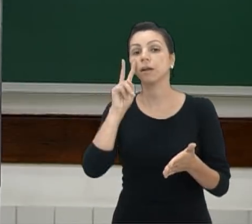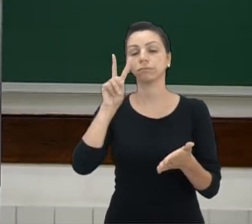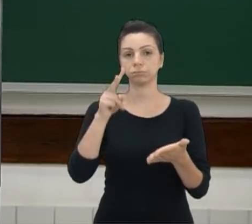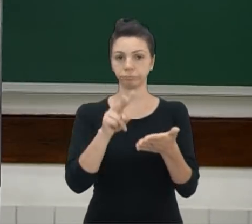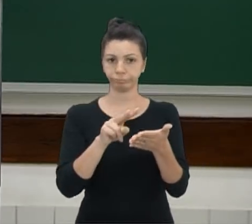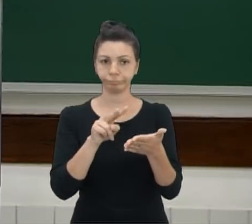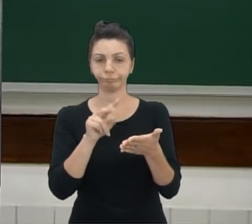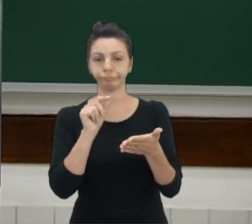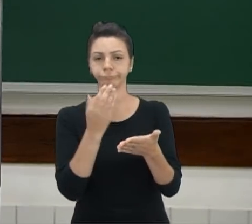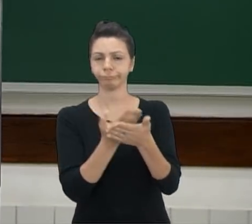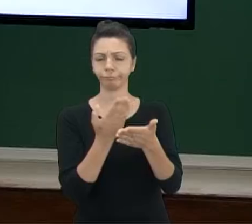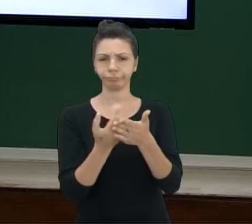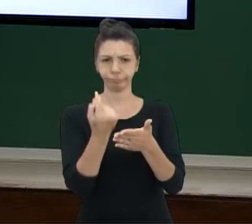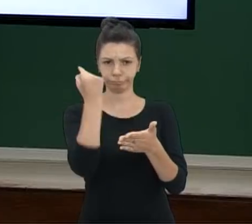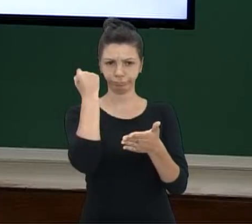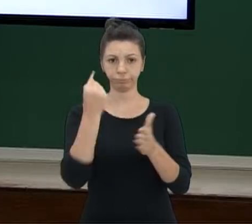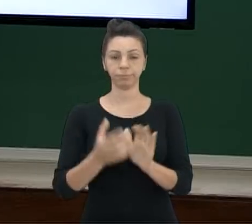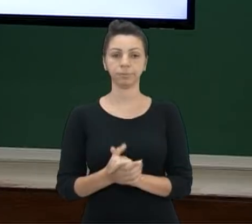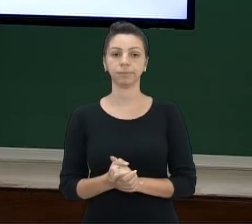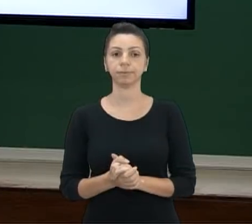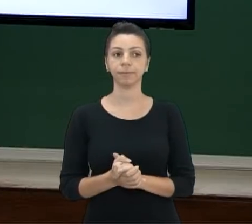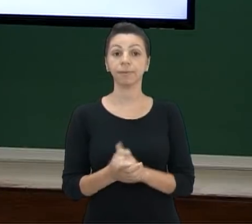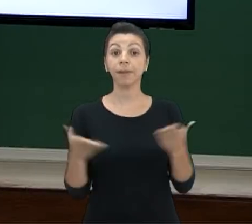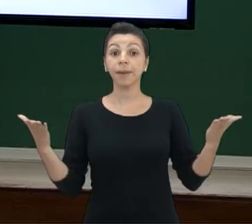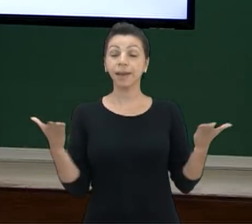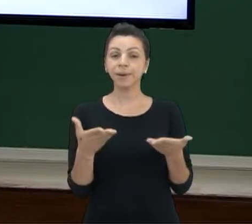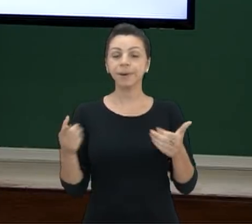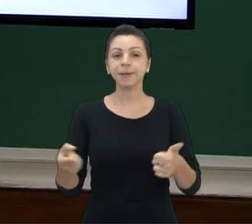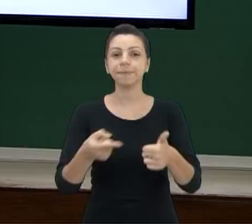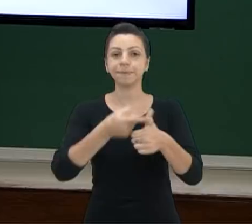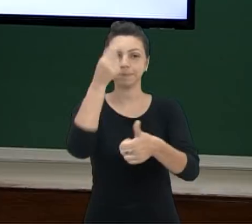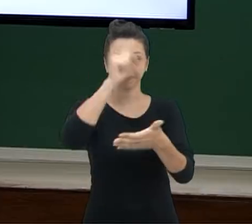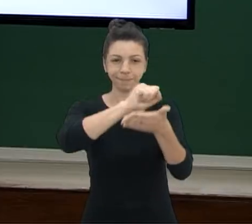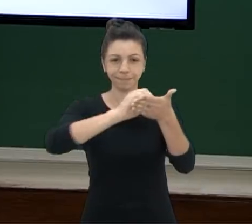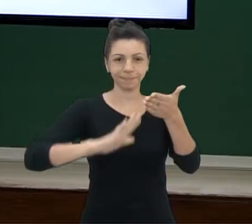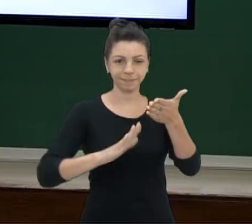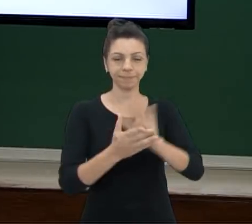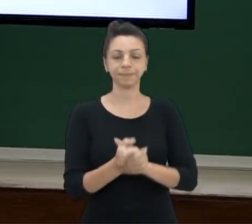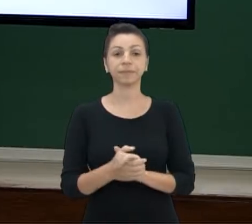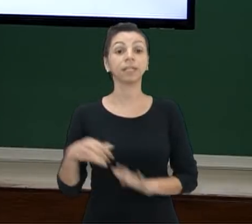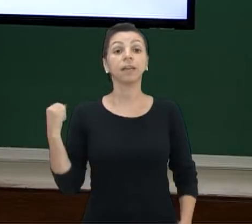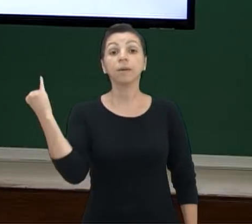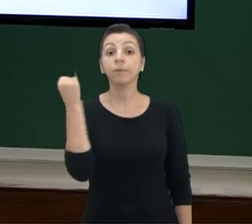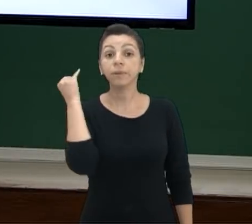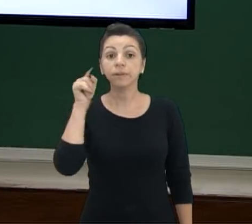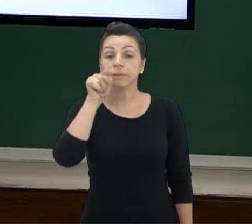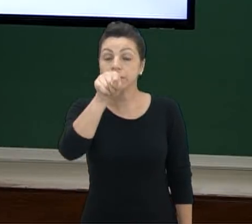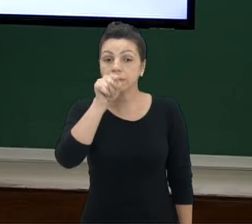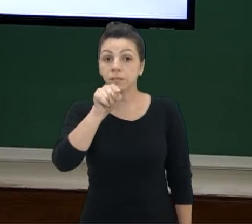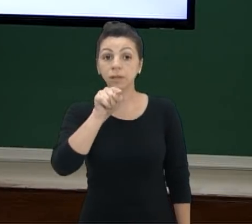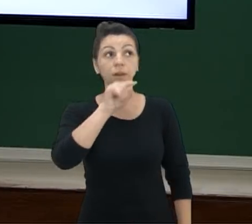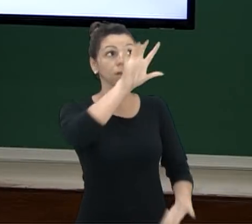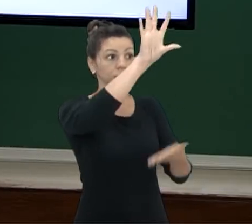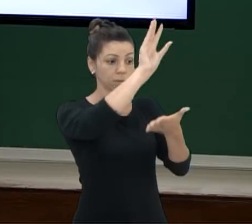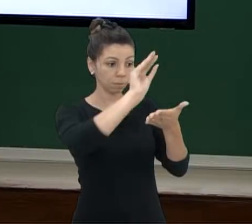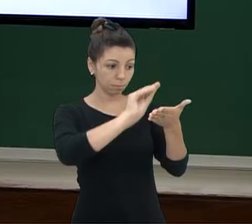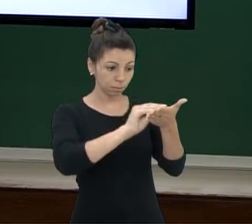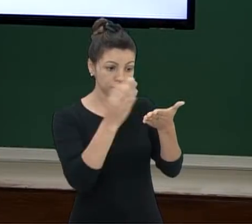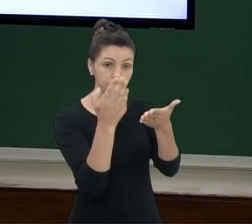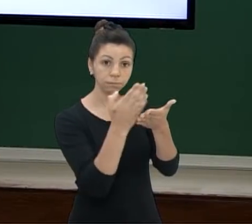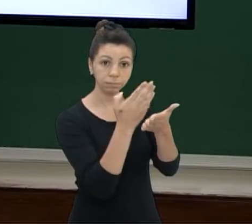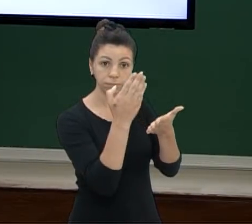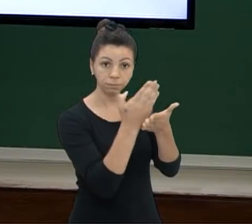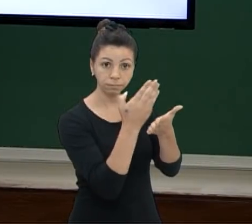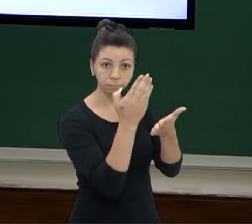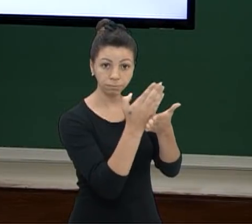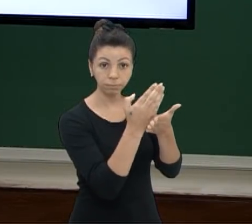anteriormente. E agora aqui na tela para você, nós vamos ter a nossa primeira atividade. É importante que você copie essa questão no seu caderno